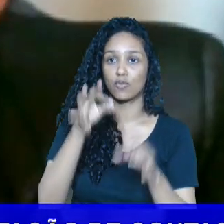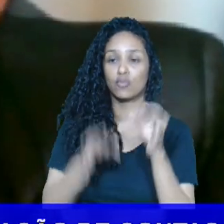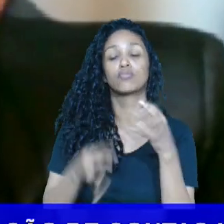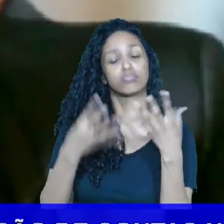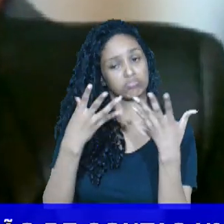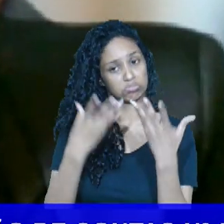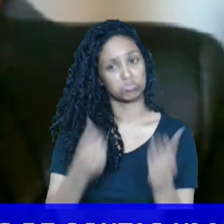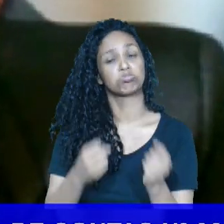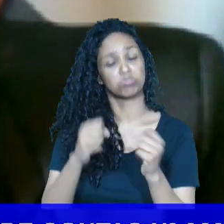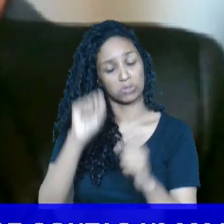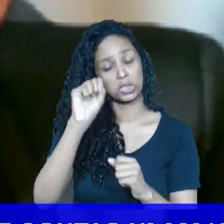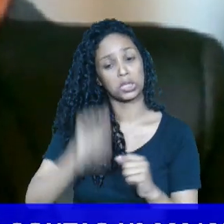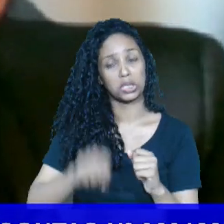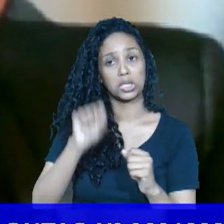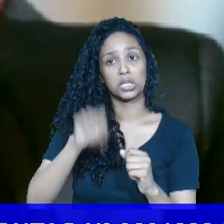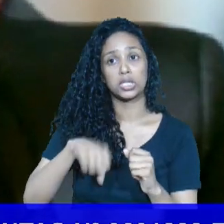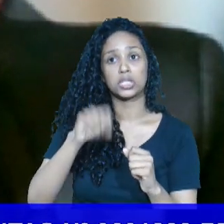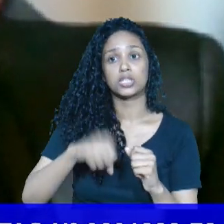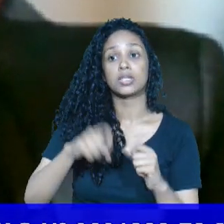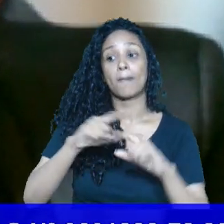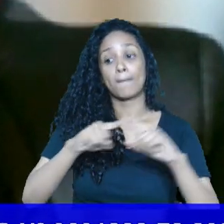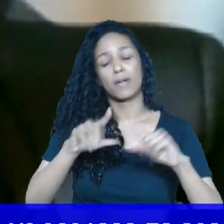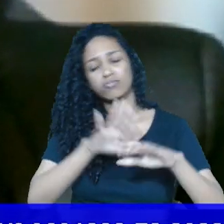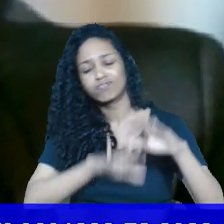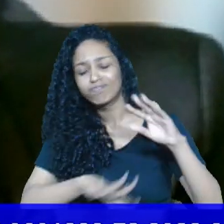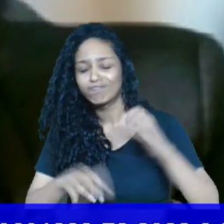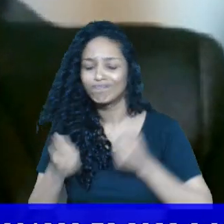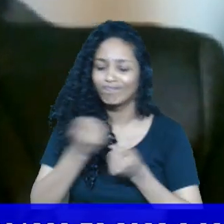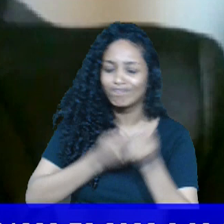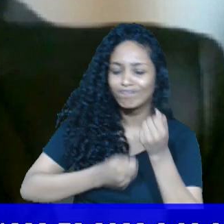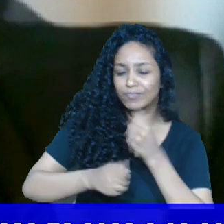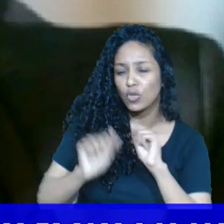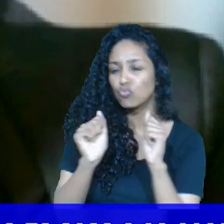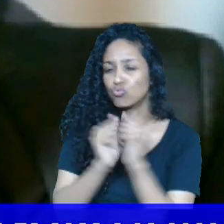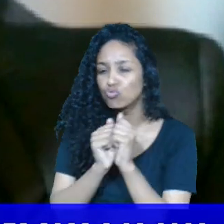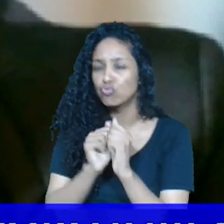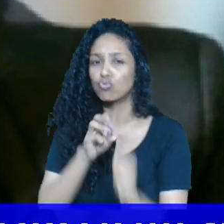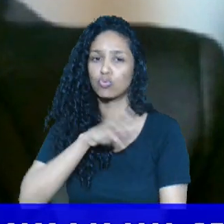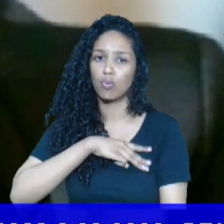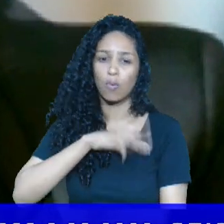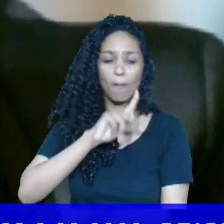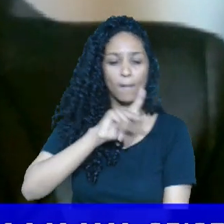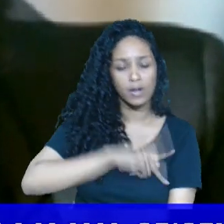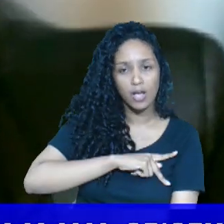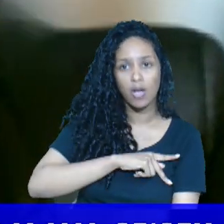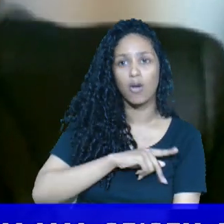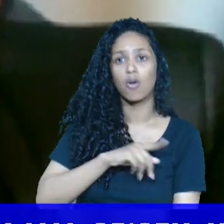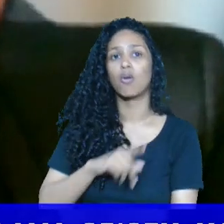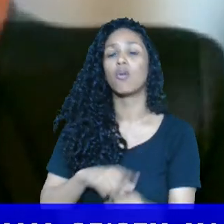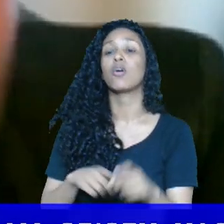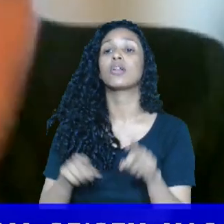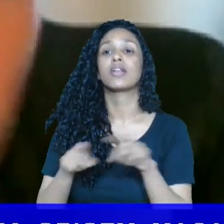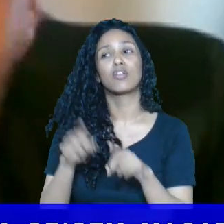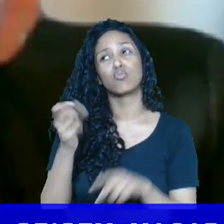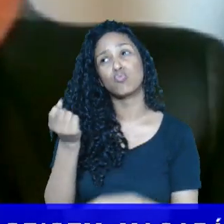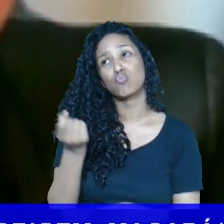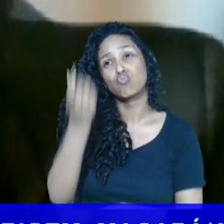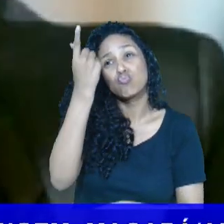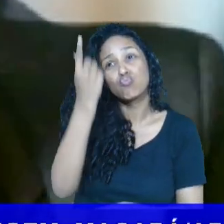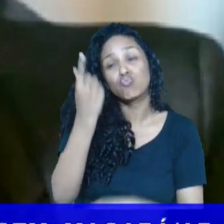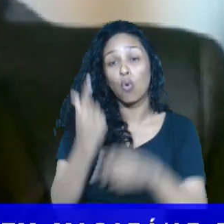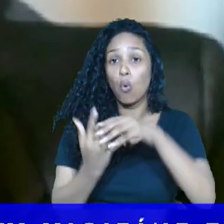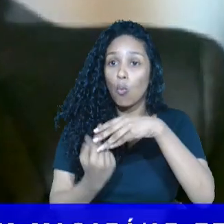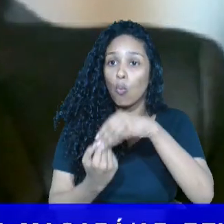aprovadas as contas com ressalva, acompanhando exatamente o órgão técnico e o Ministério Público Eleitoral, que a única falha que teve foi a